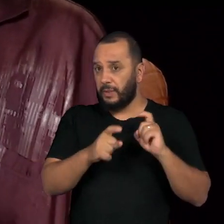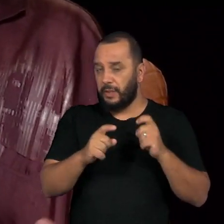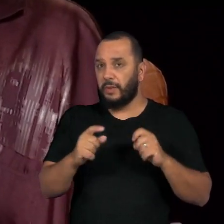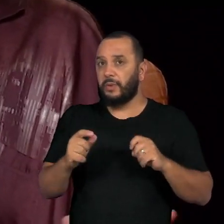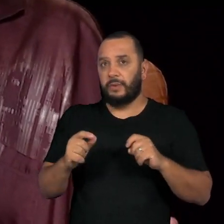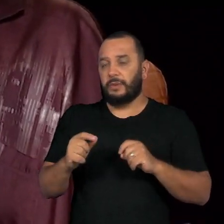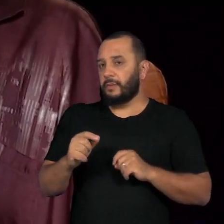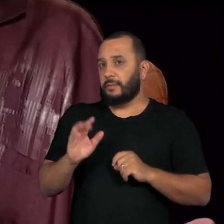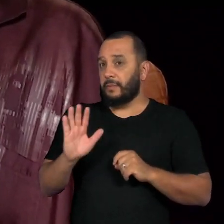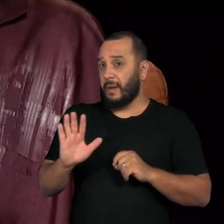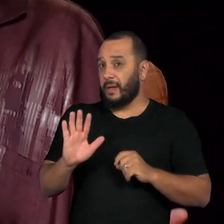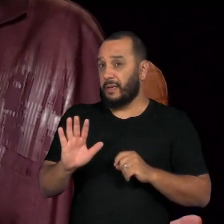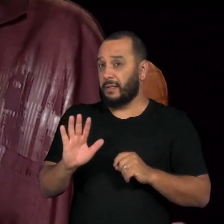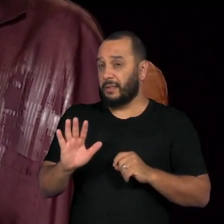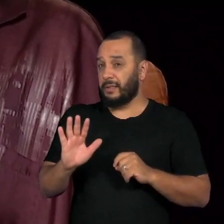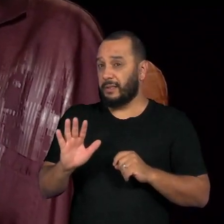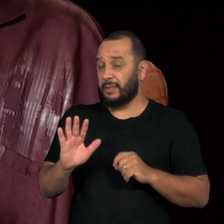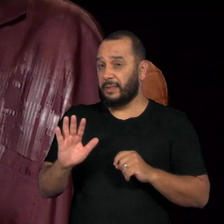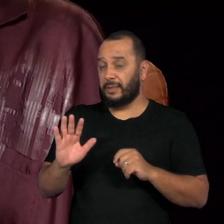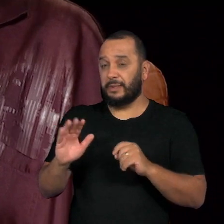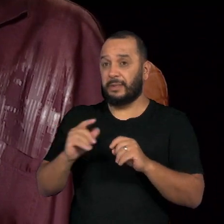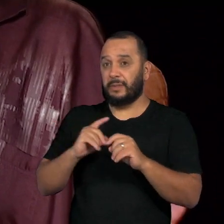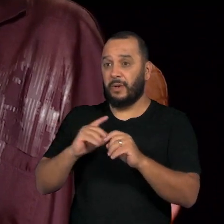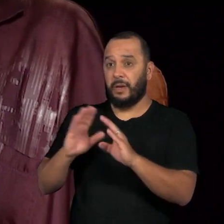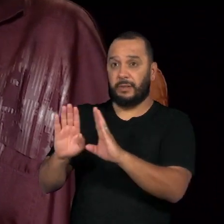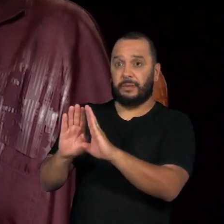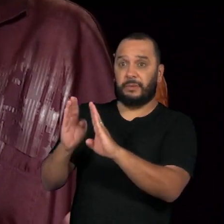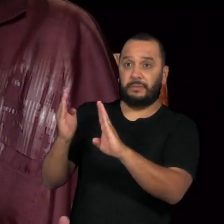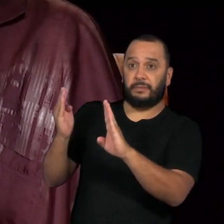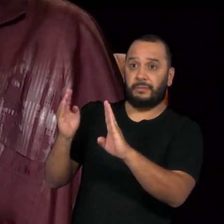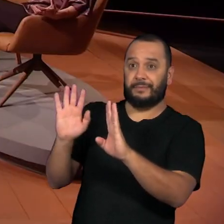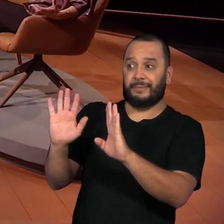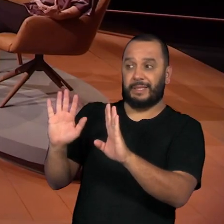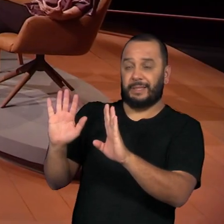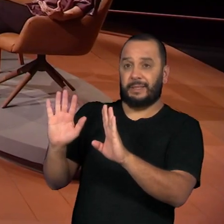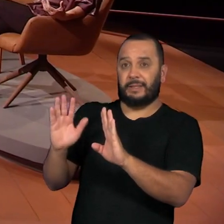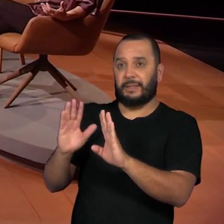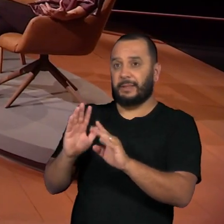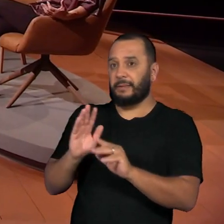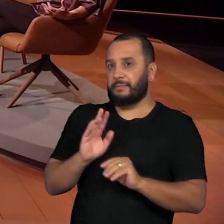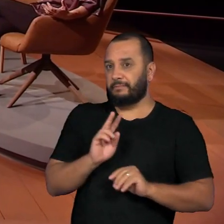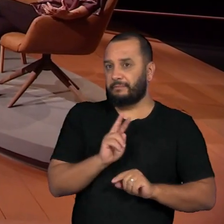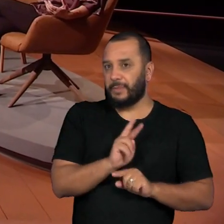portas abertas, mas, né, a gente estava um pouco protegido, porque a polícia